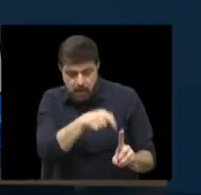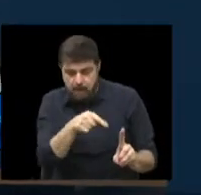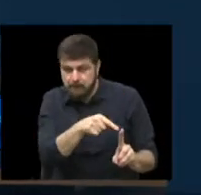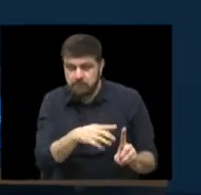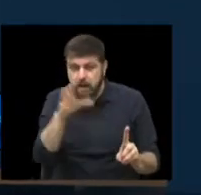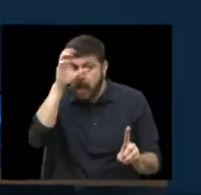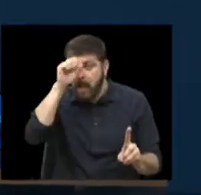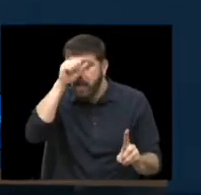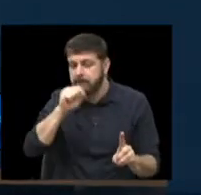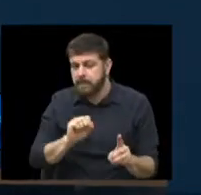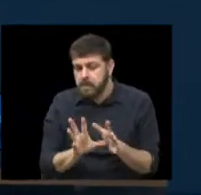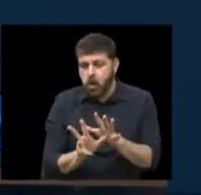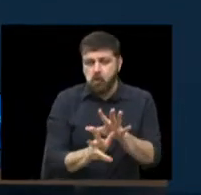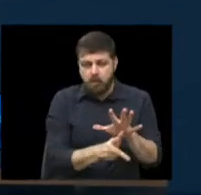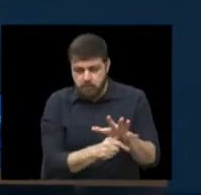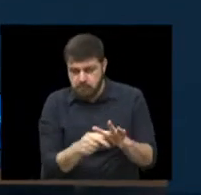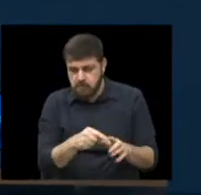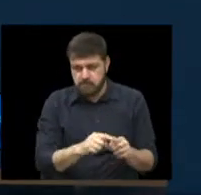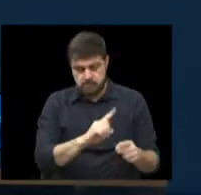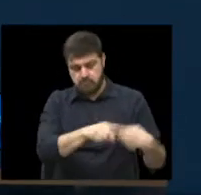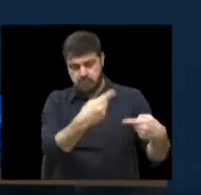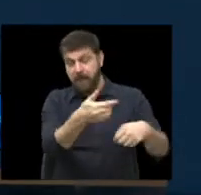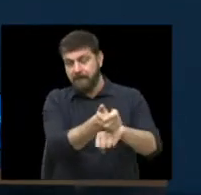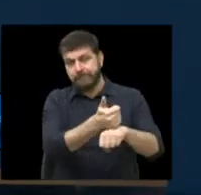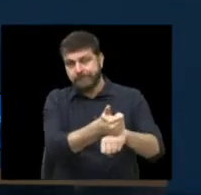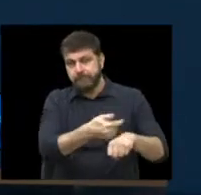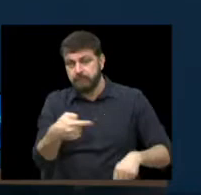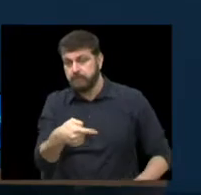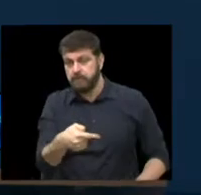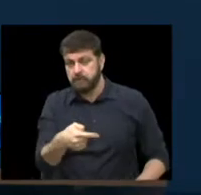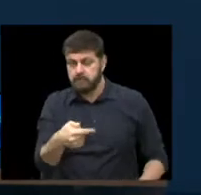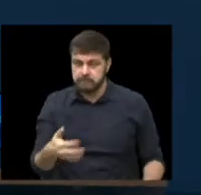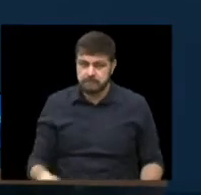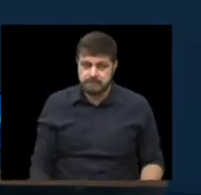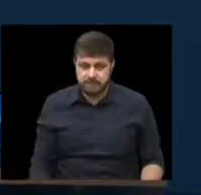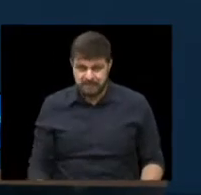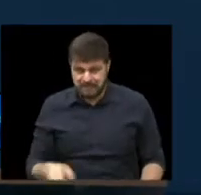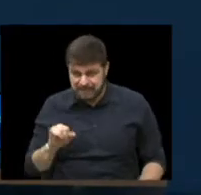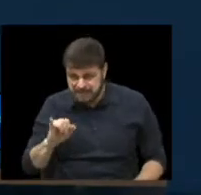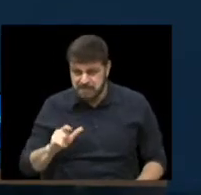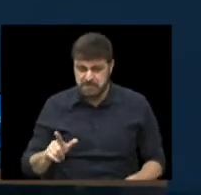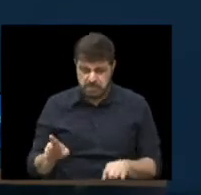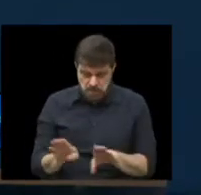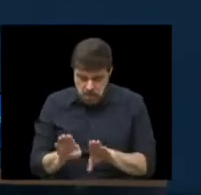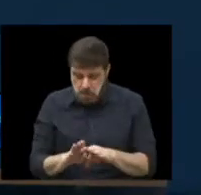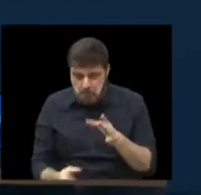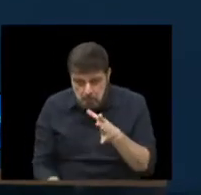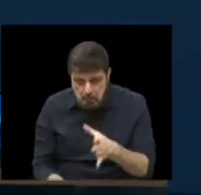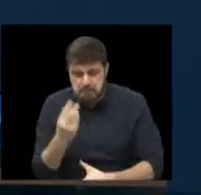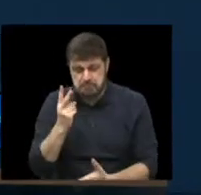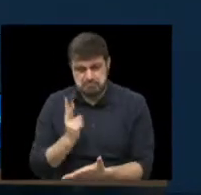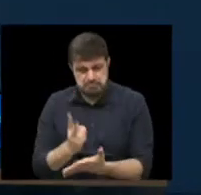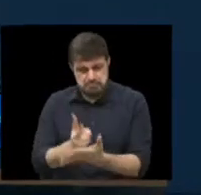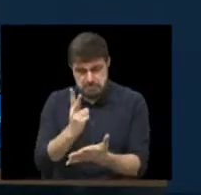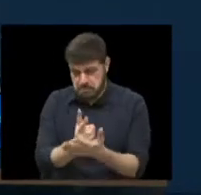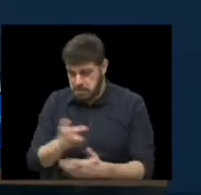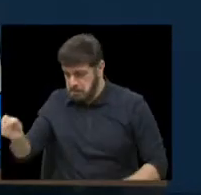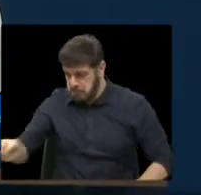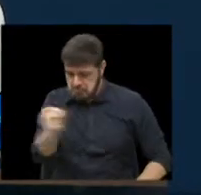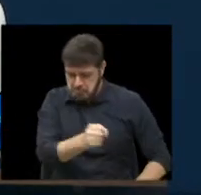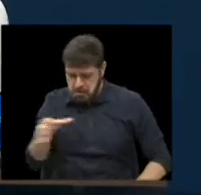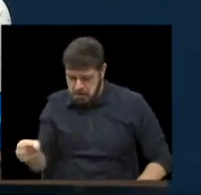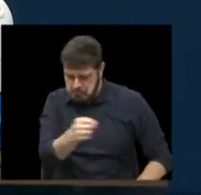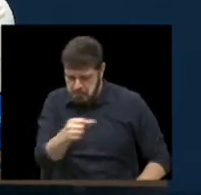fenômeno do crime organizado. Quanto mais tiver essa punitividade, esse